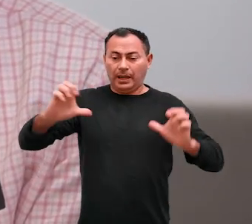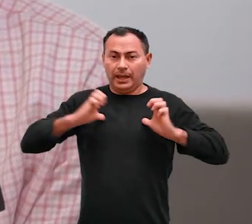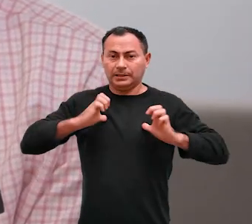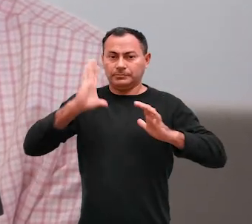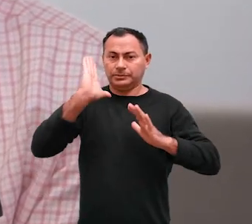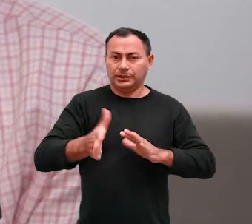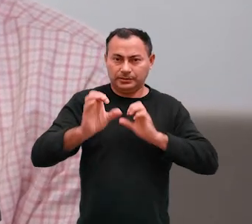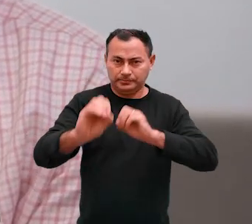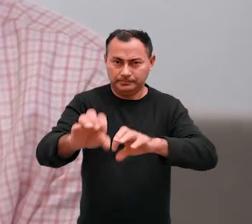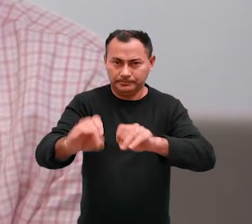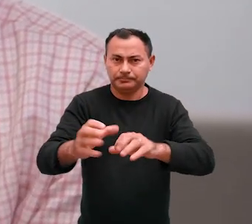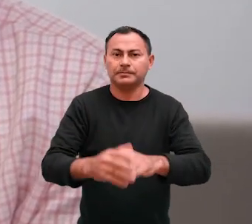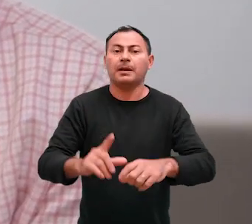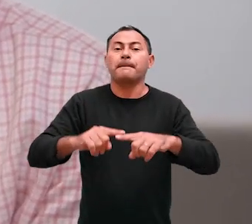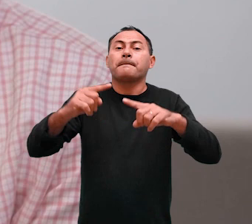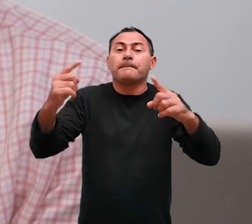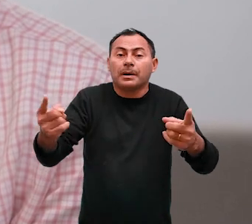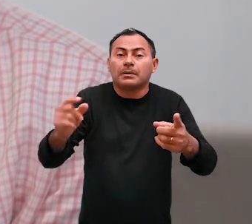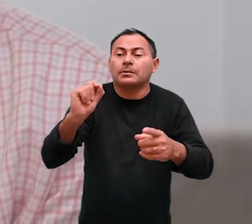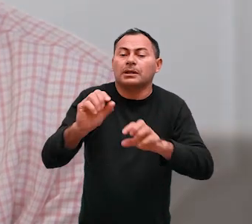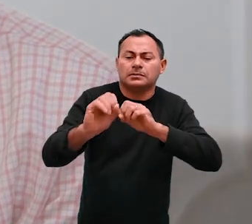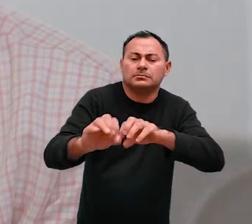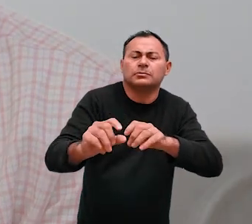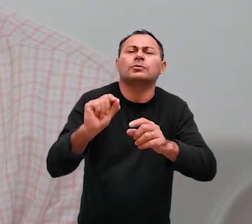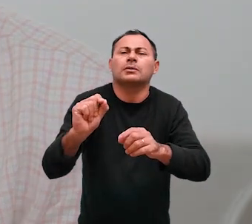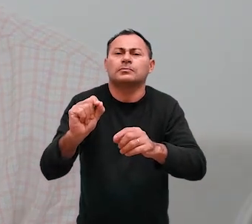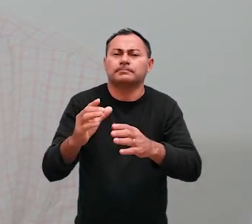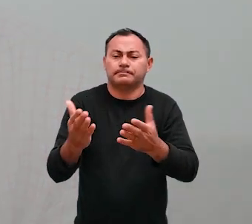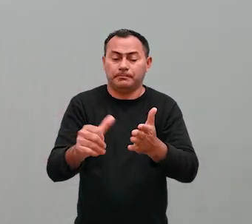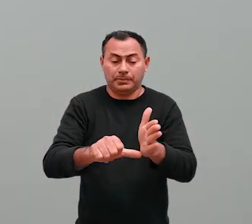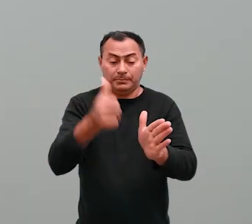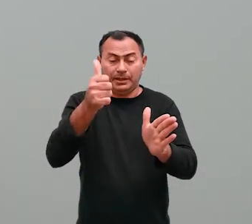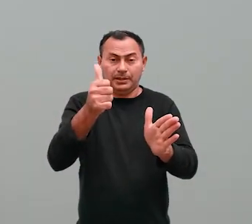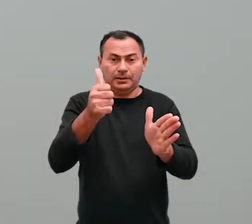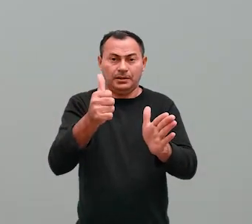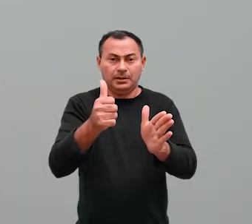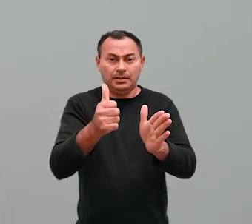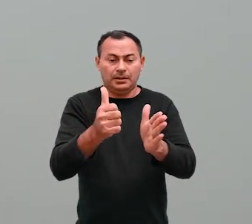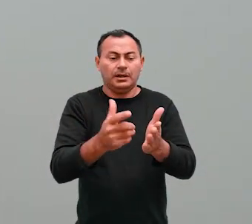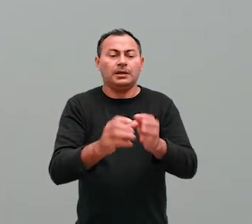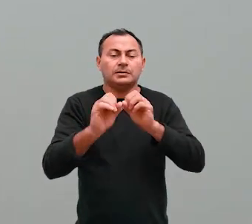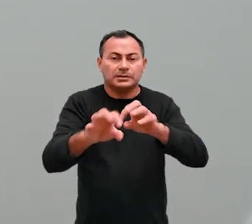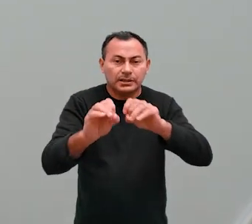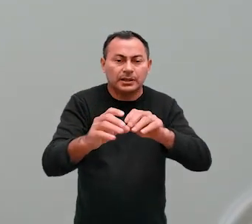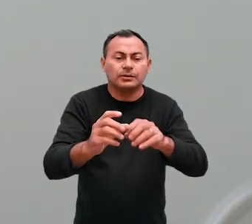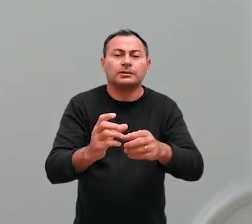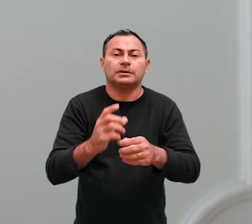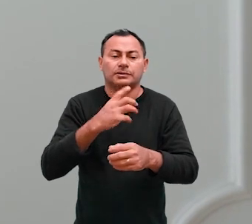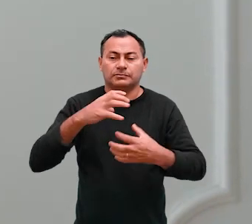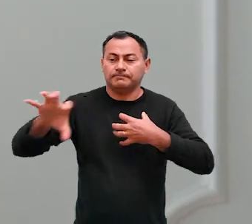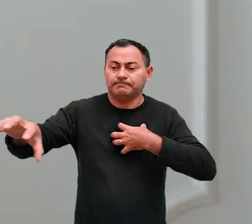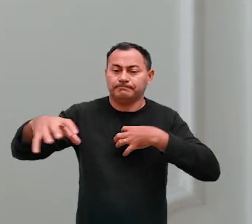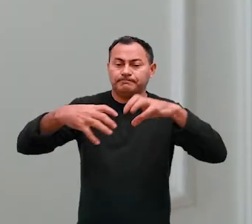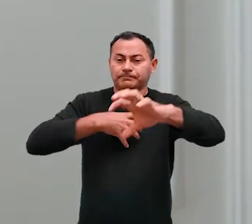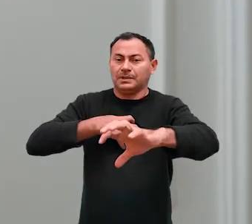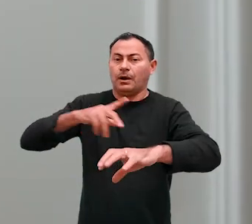já ensinada. Mas o que ela ensina? Bom, primeiramente ela ensina que você tem que se colocar no lugar da